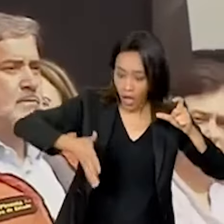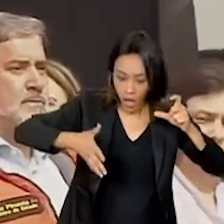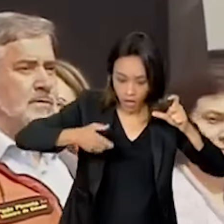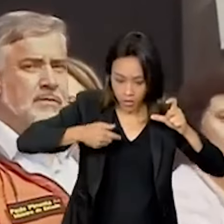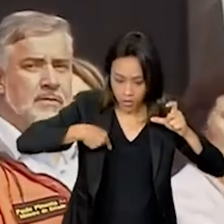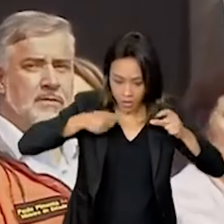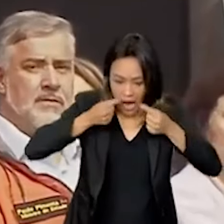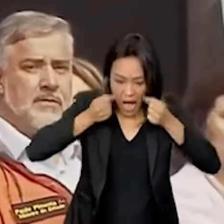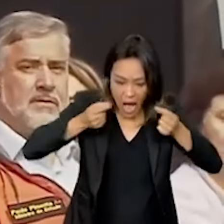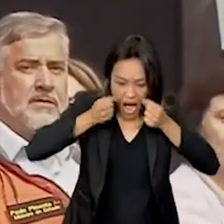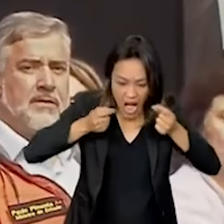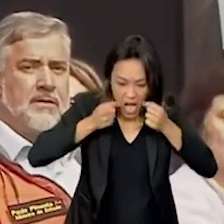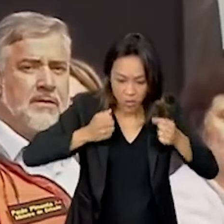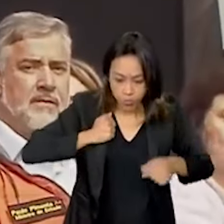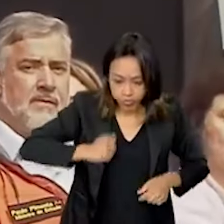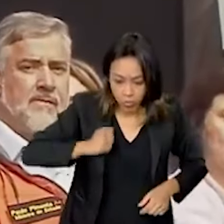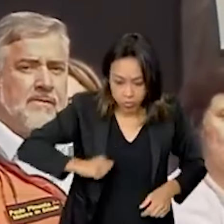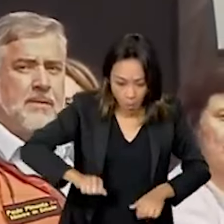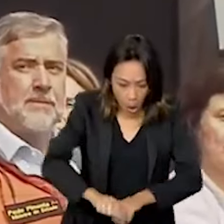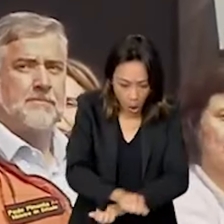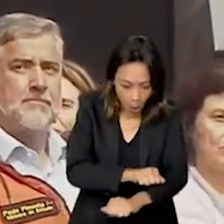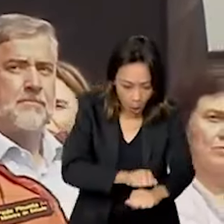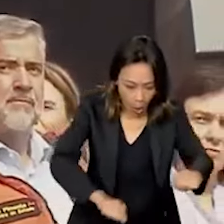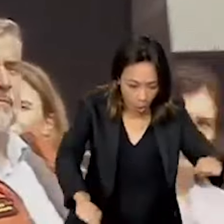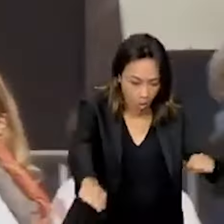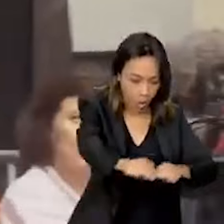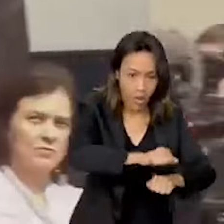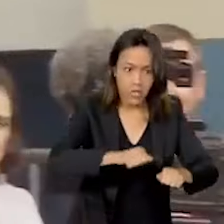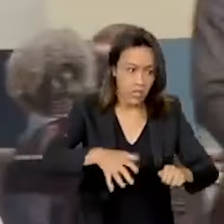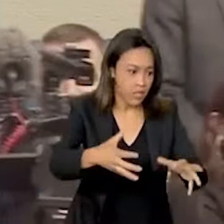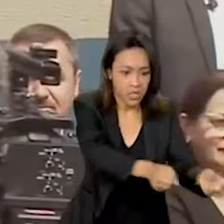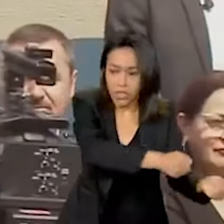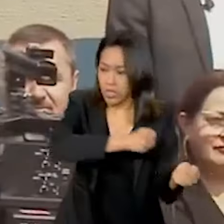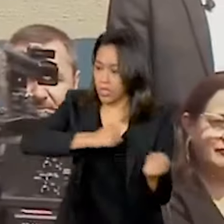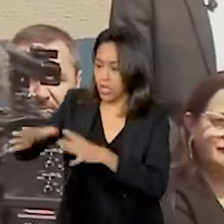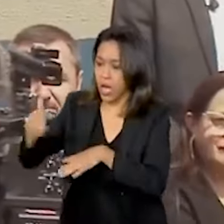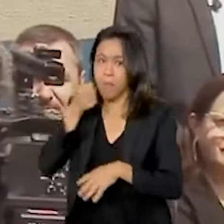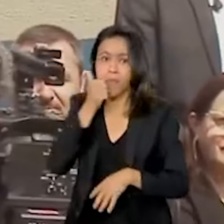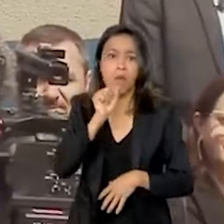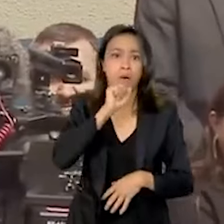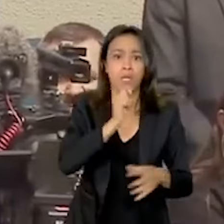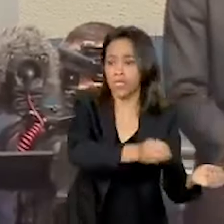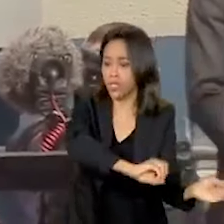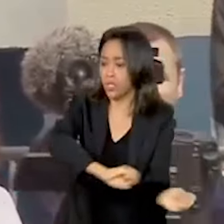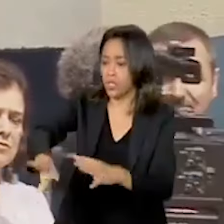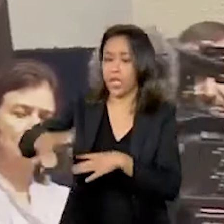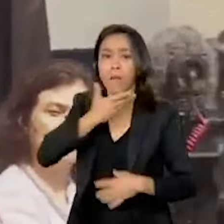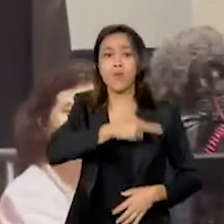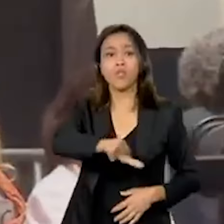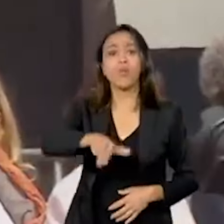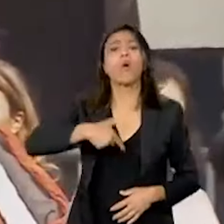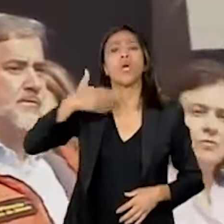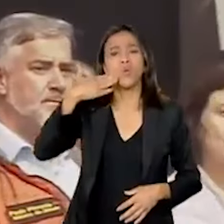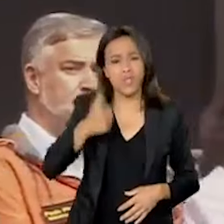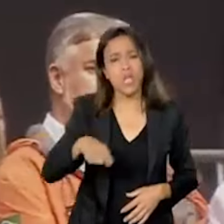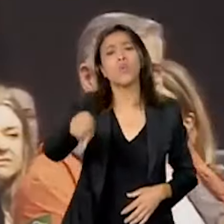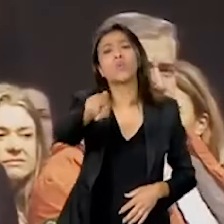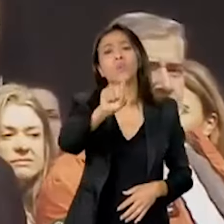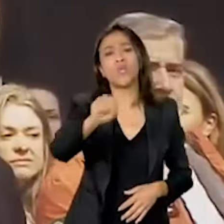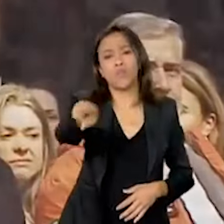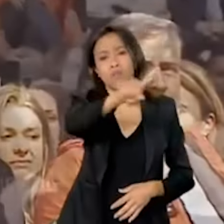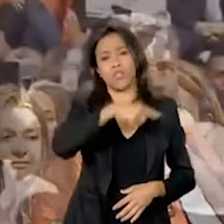com fezes boiando dentro da sala para poder tirar minha mãe, para poder tirar meus irmãos. Então, eu sei o que você